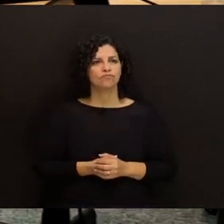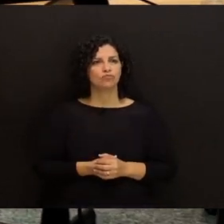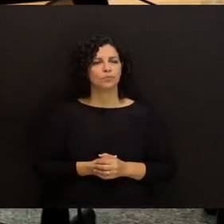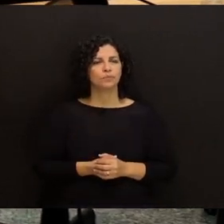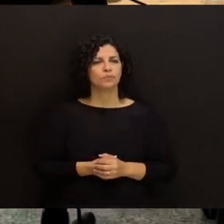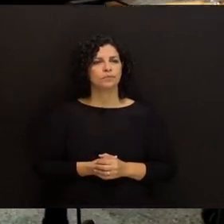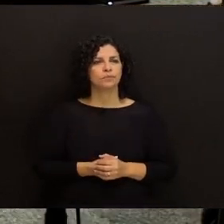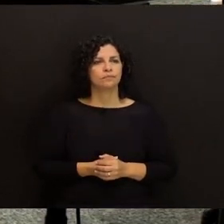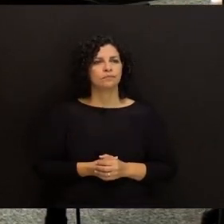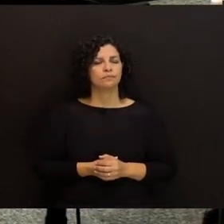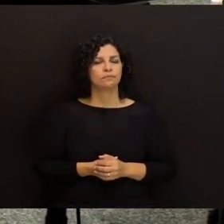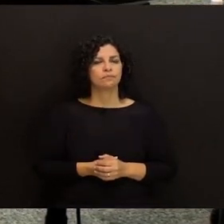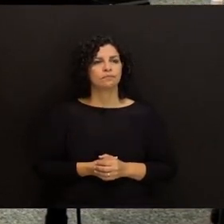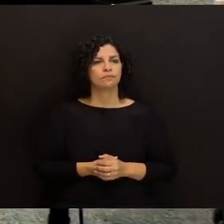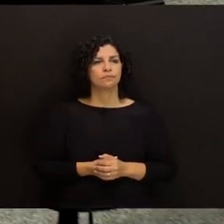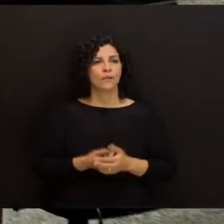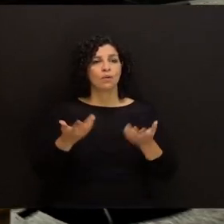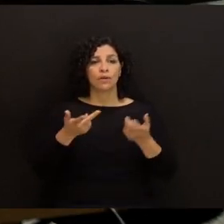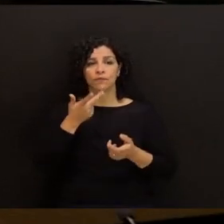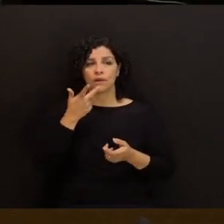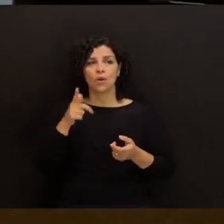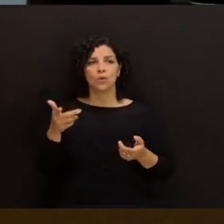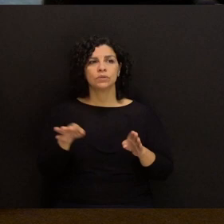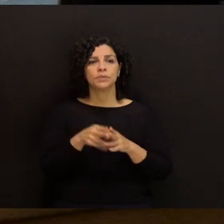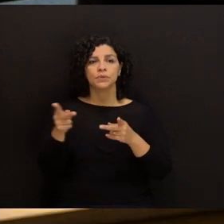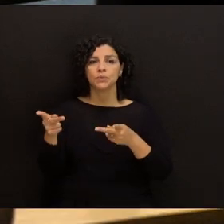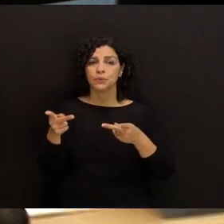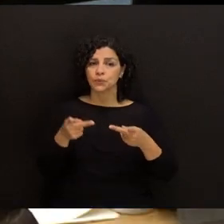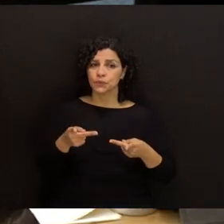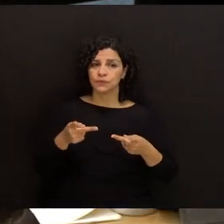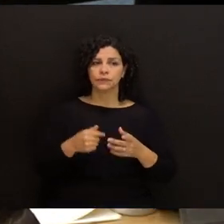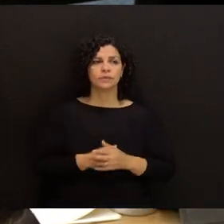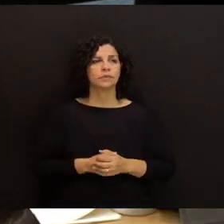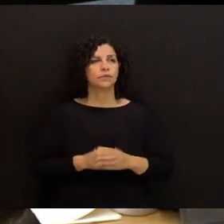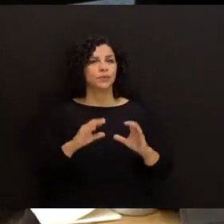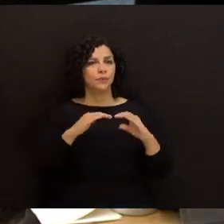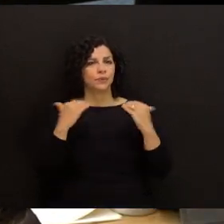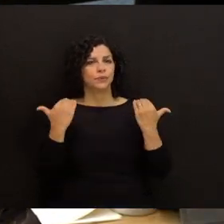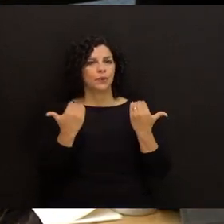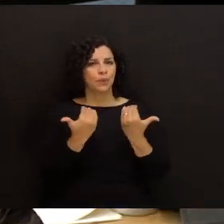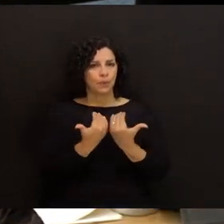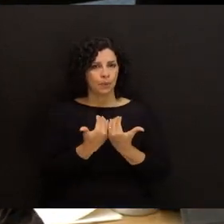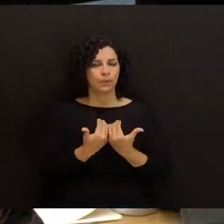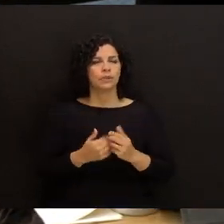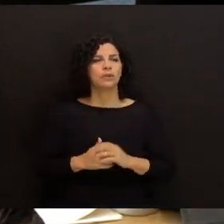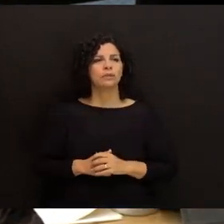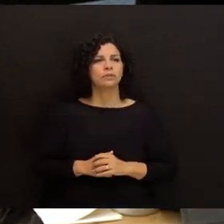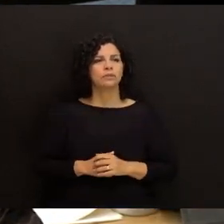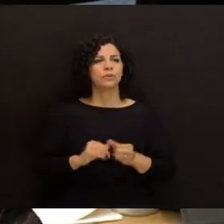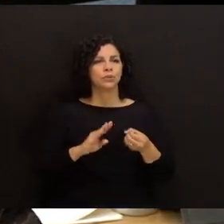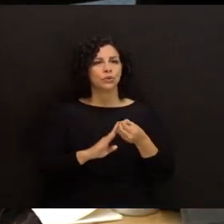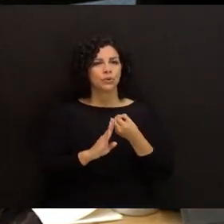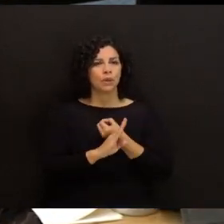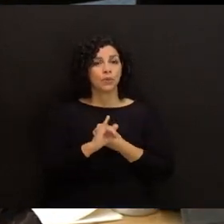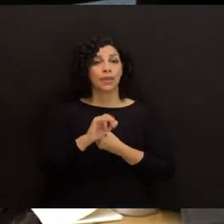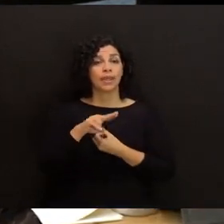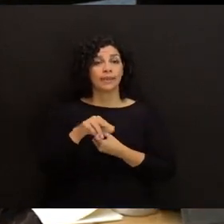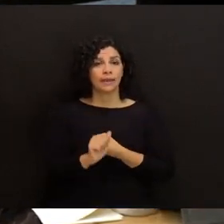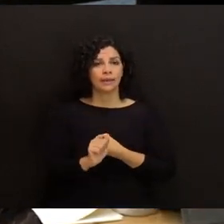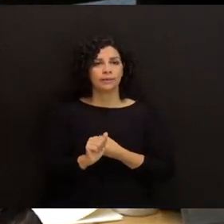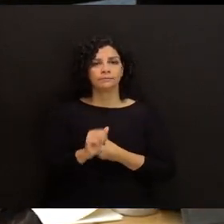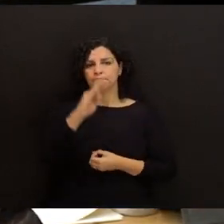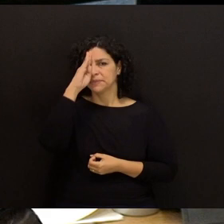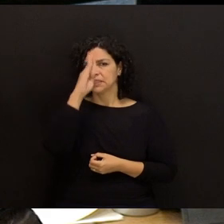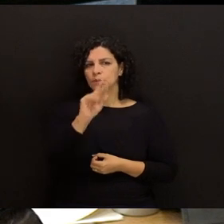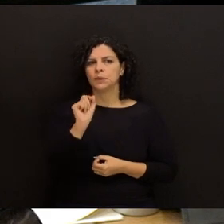eu queria iniciar minha fala hoje e fazendo um convite a comunidade do bairro Iná principalmente